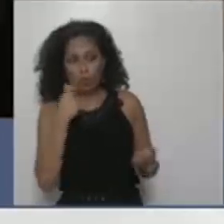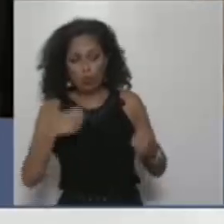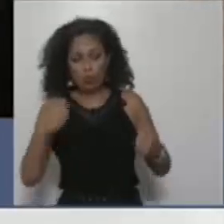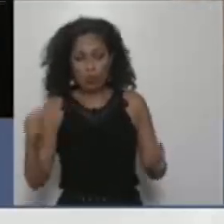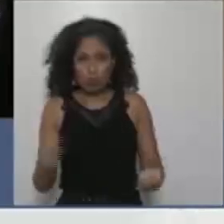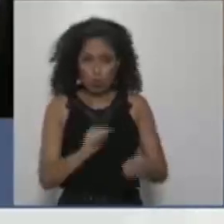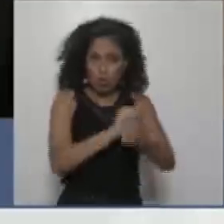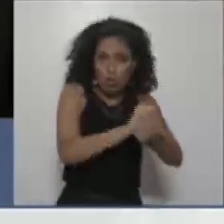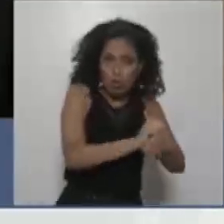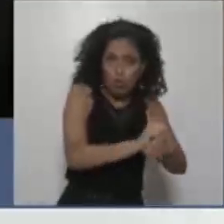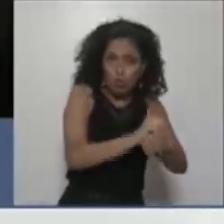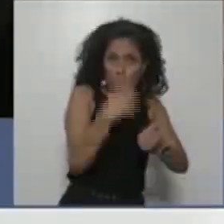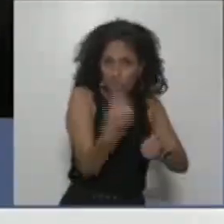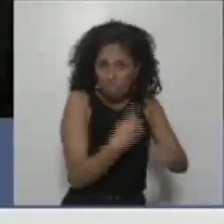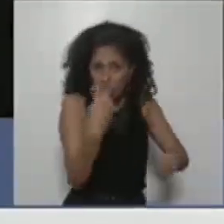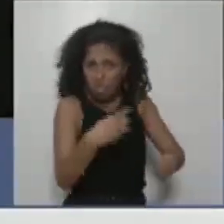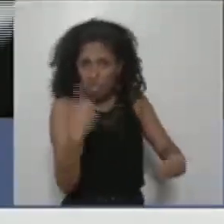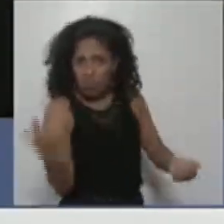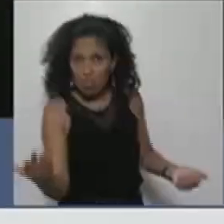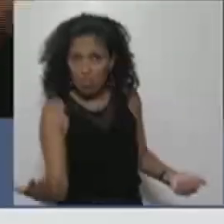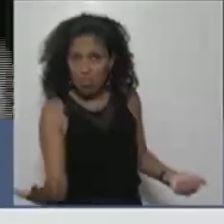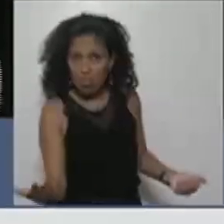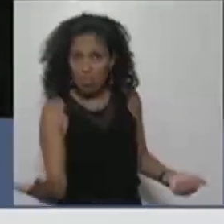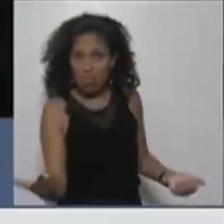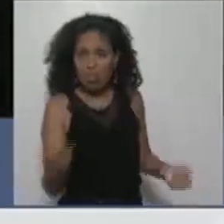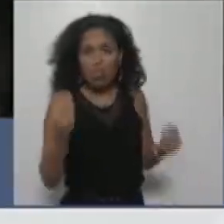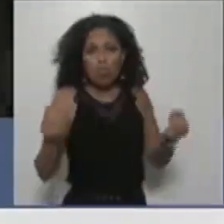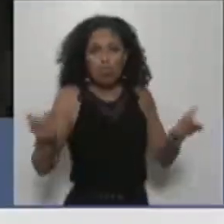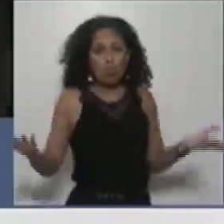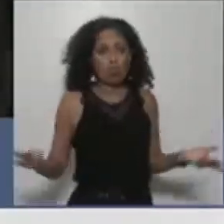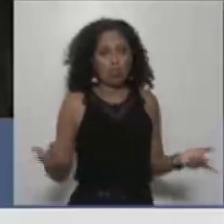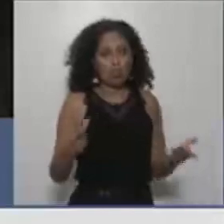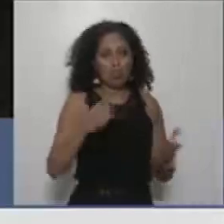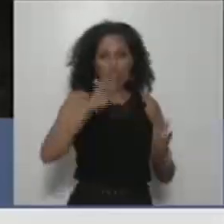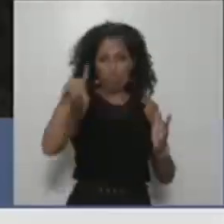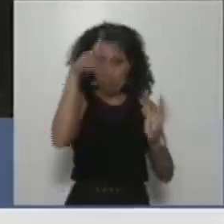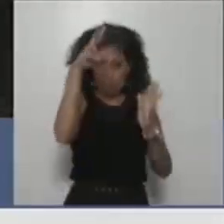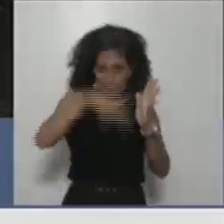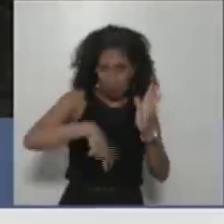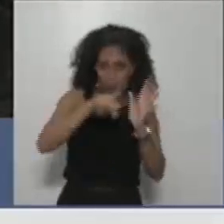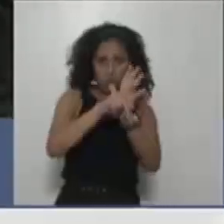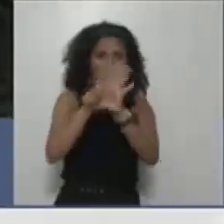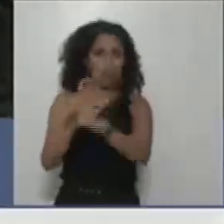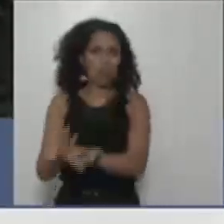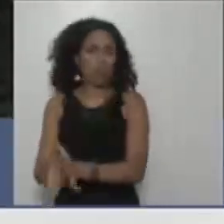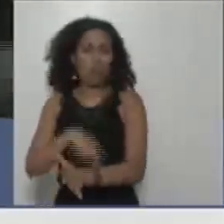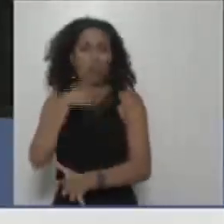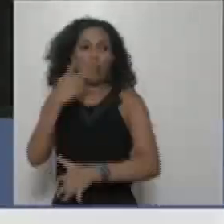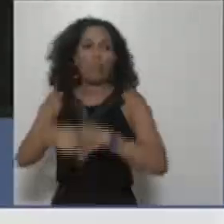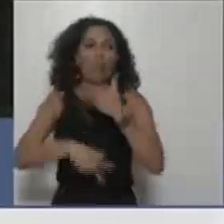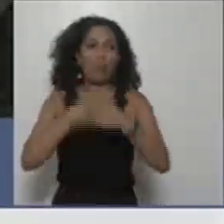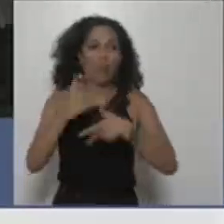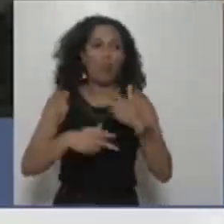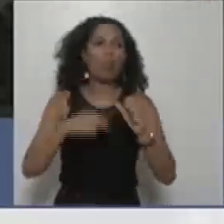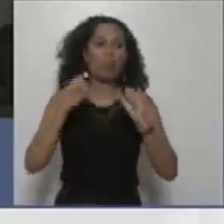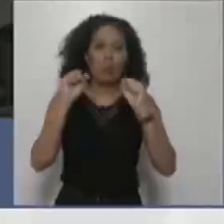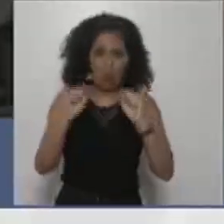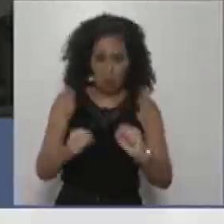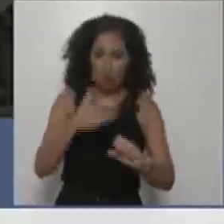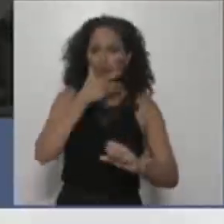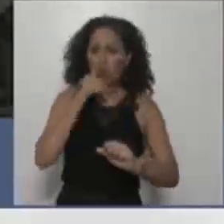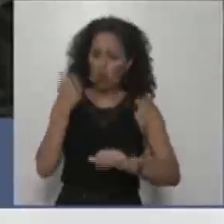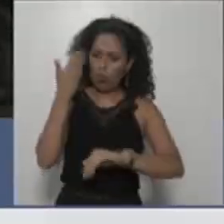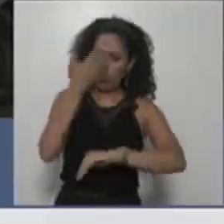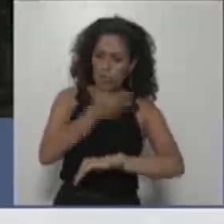vagão sozinhos. Inclusive, no projeto, se o senhor leu detidamente, está garantida a presença de homens